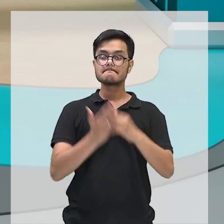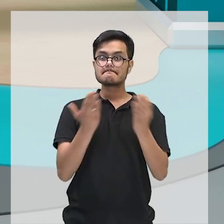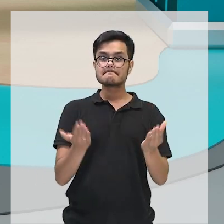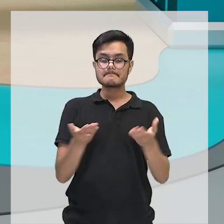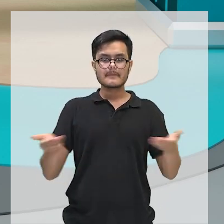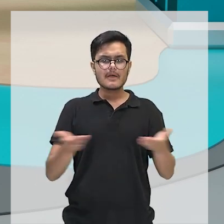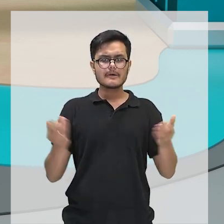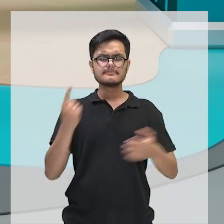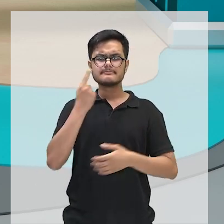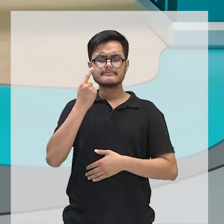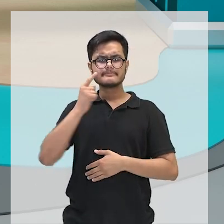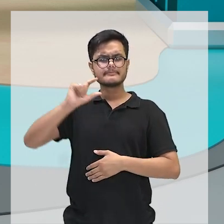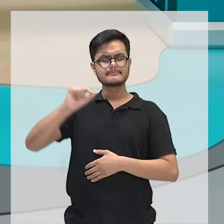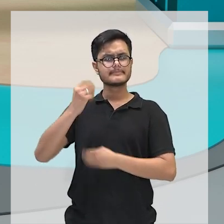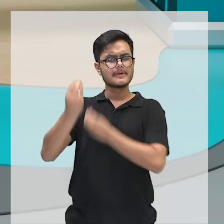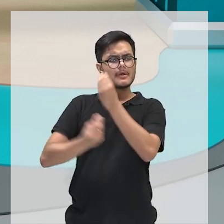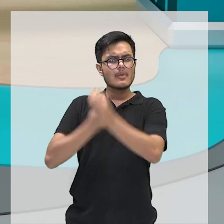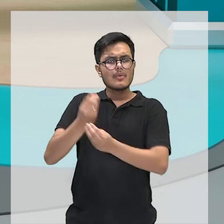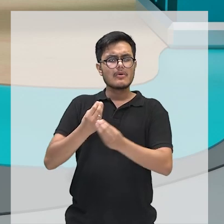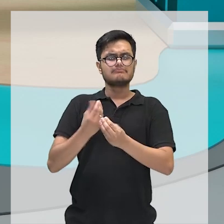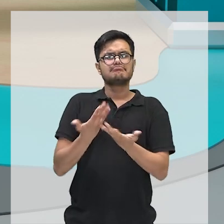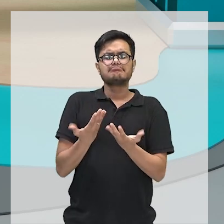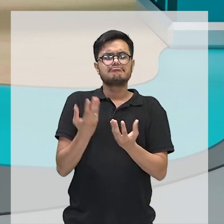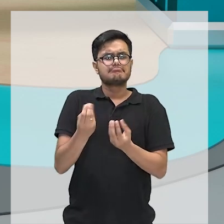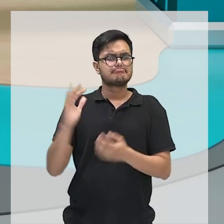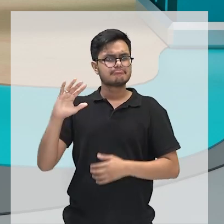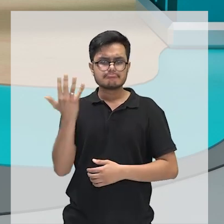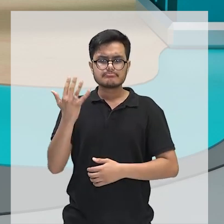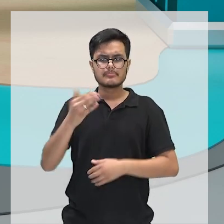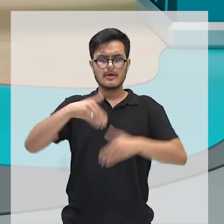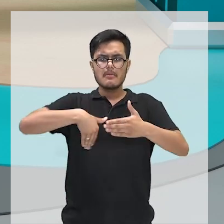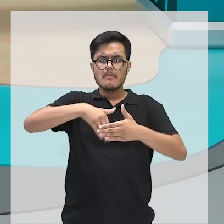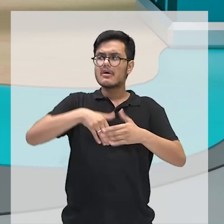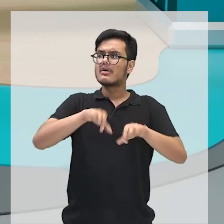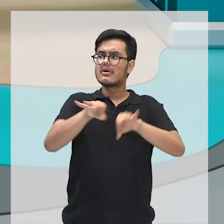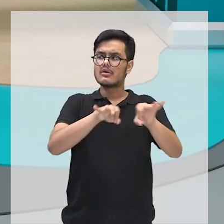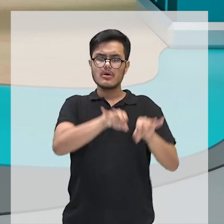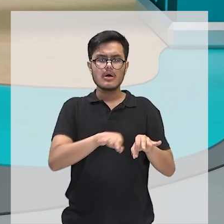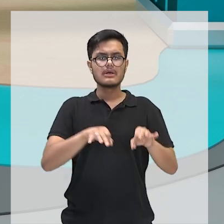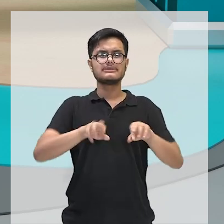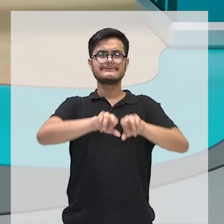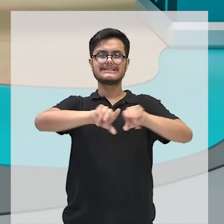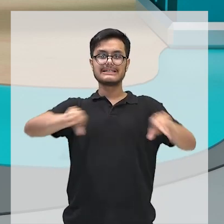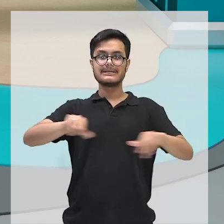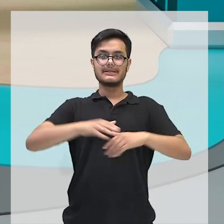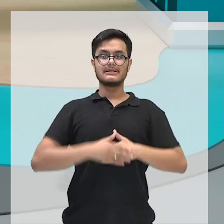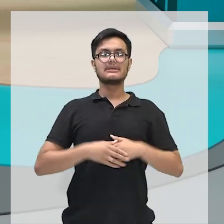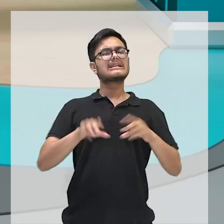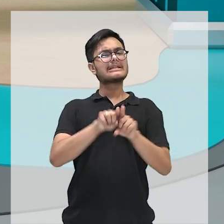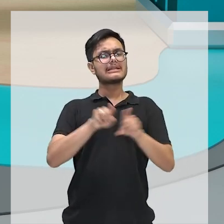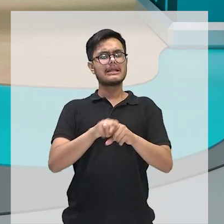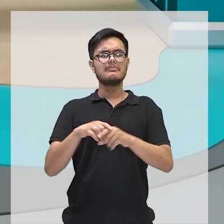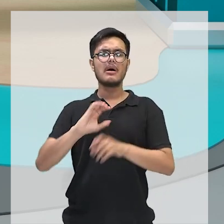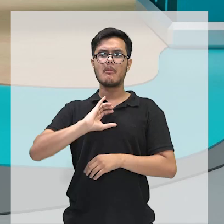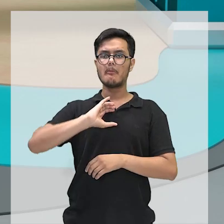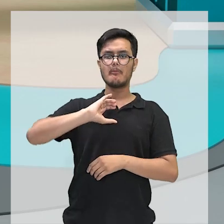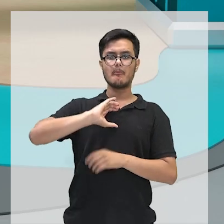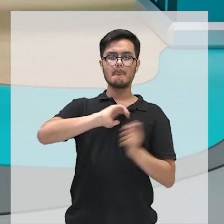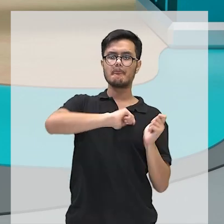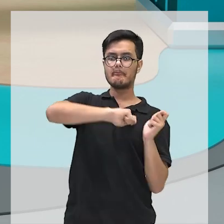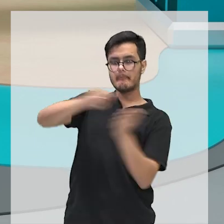vamos visualizar ali como é que ficam espalhados esses jogadores, tanto o lançador quanto o